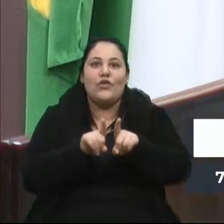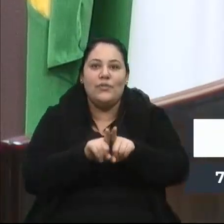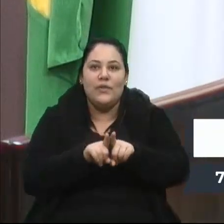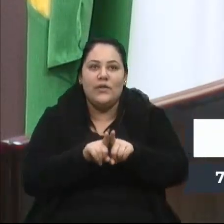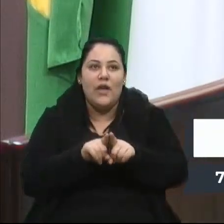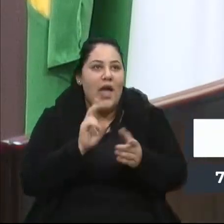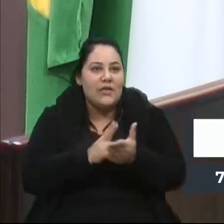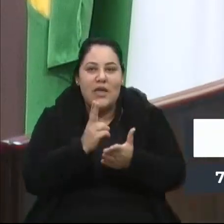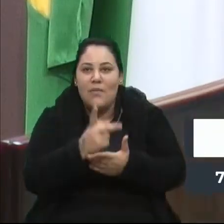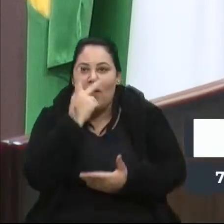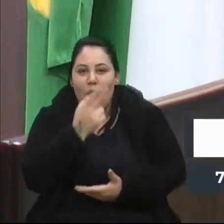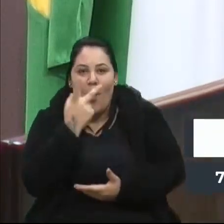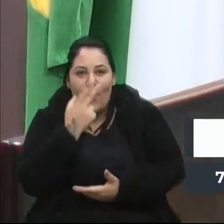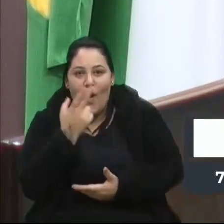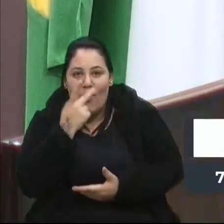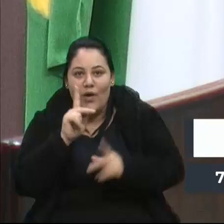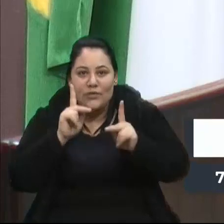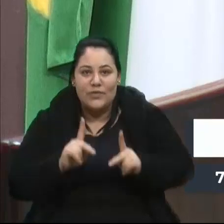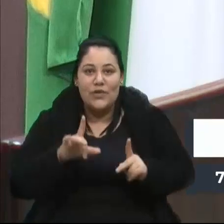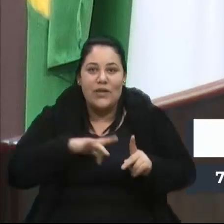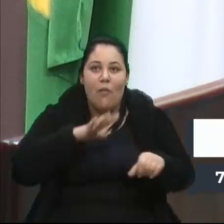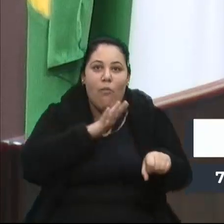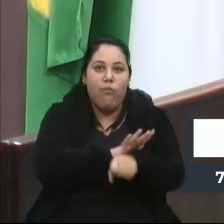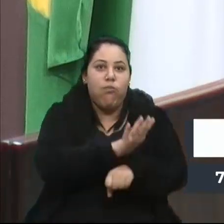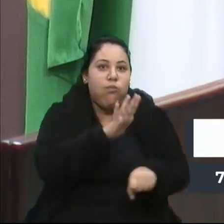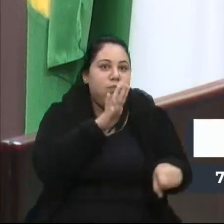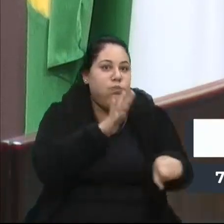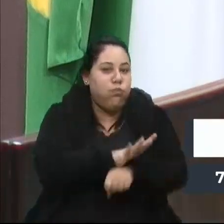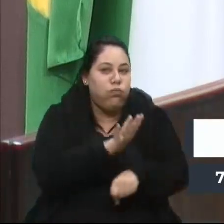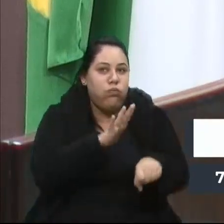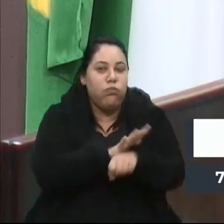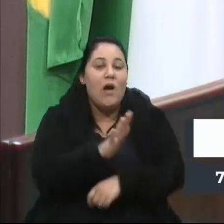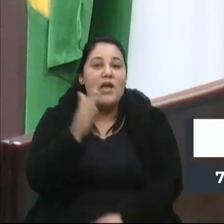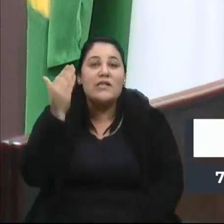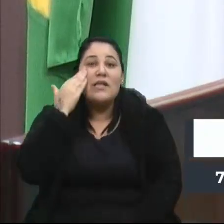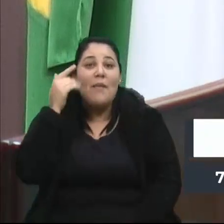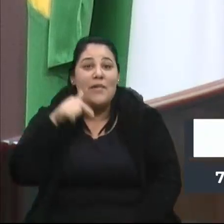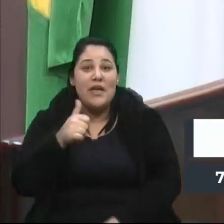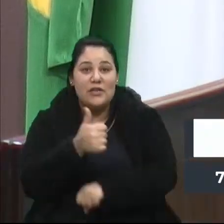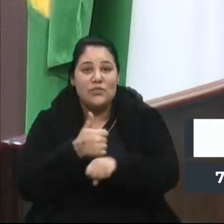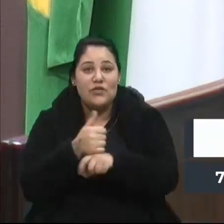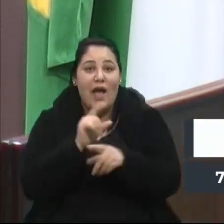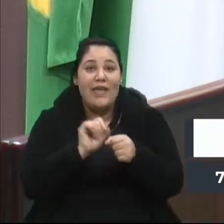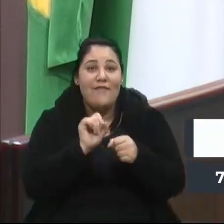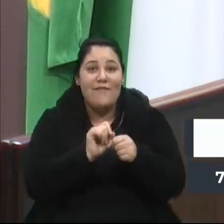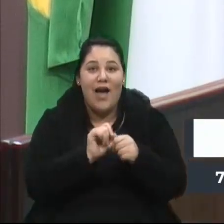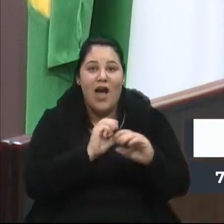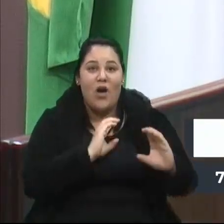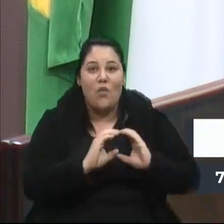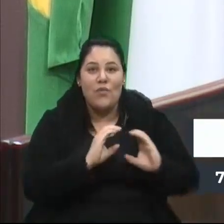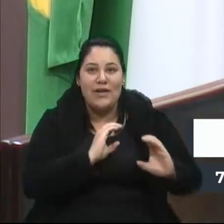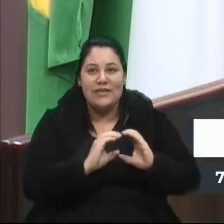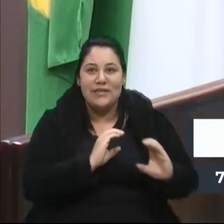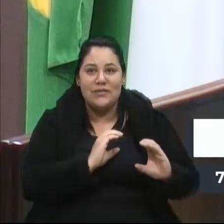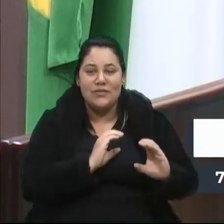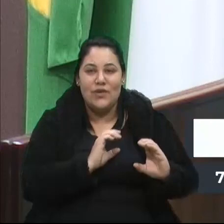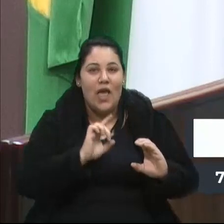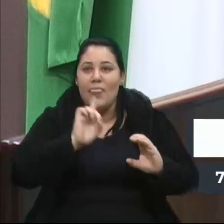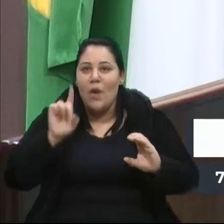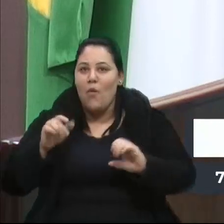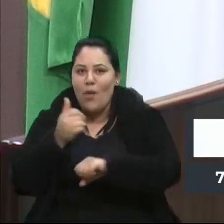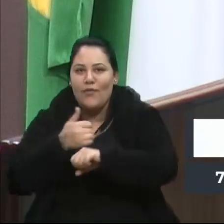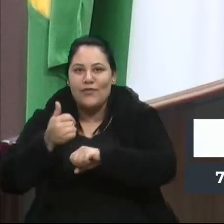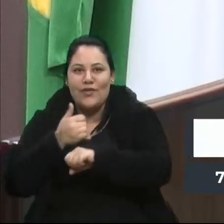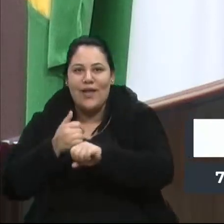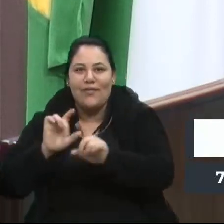pessoas aqui, acaba tendo também um acúmulo de horas extras. A gente sabe que esses profissionais que fazem a comunicação não são os profissionais da